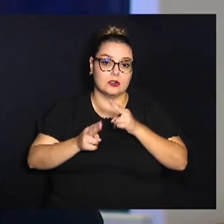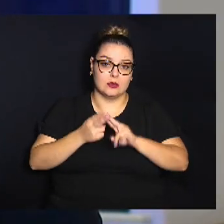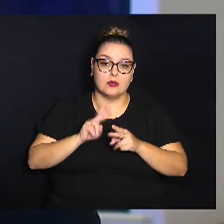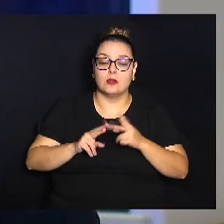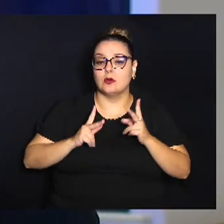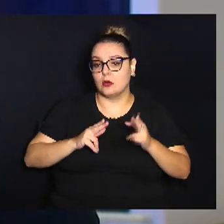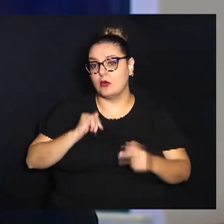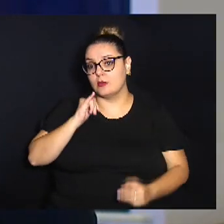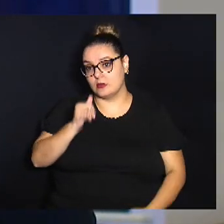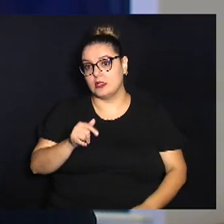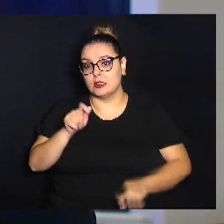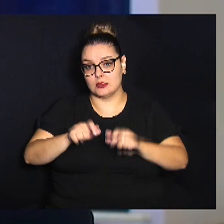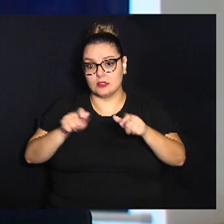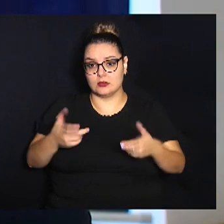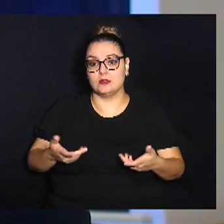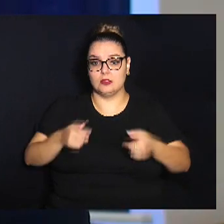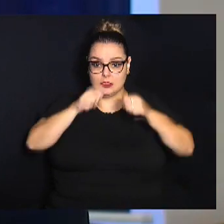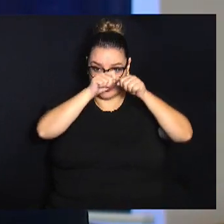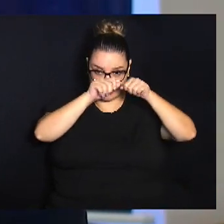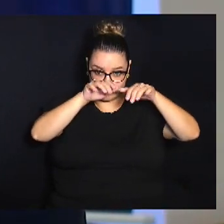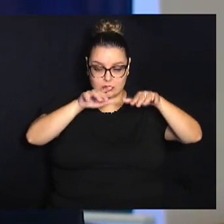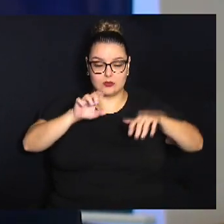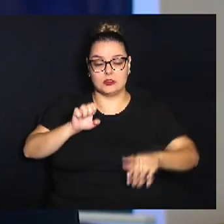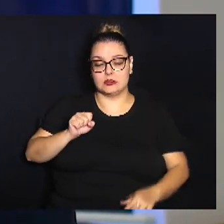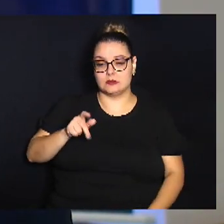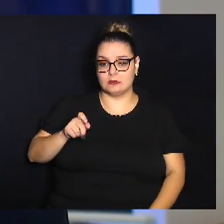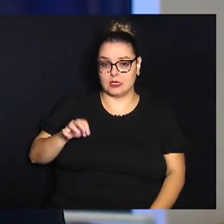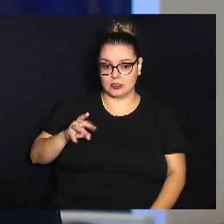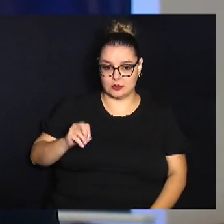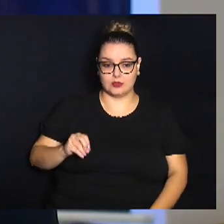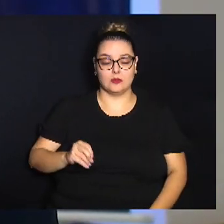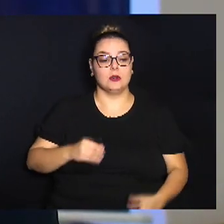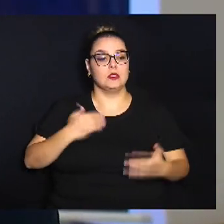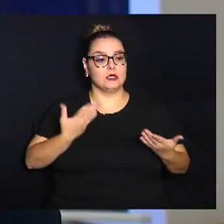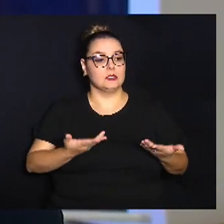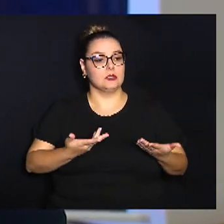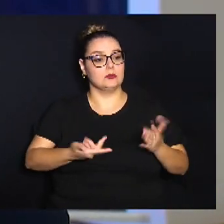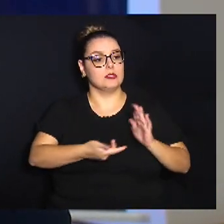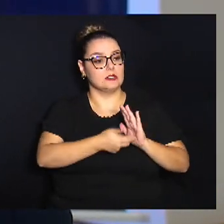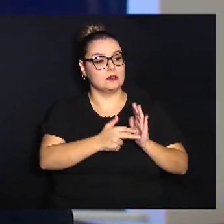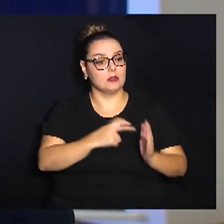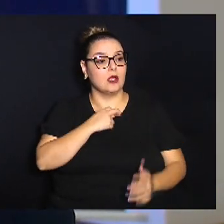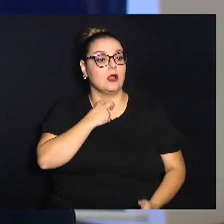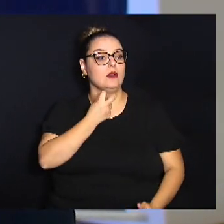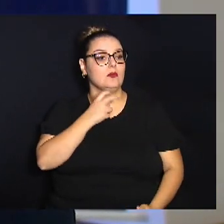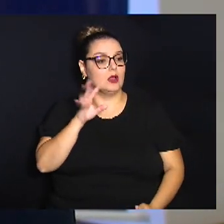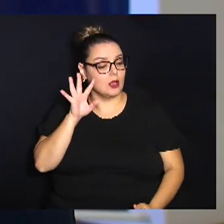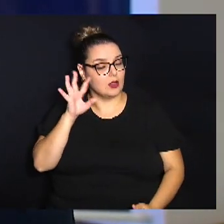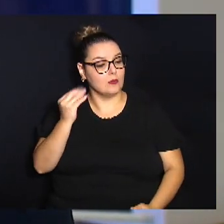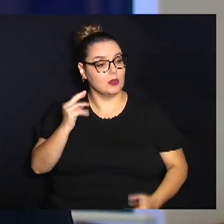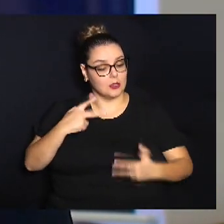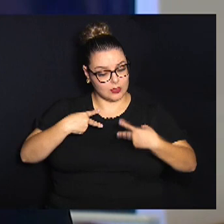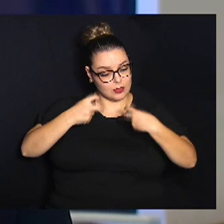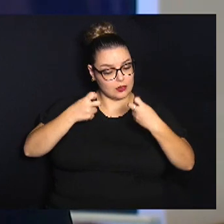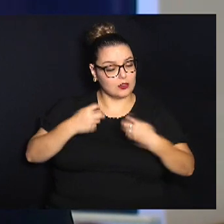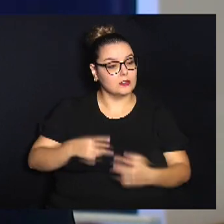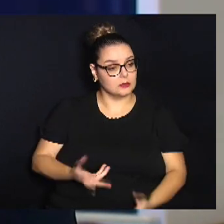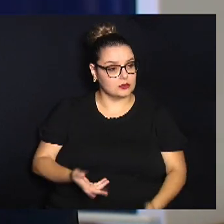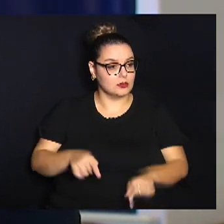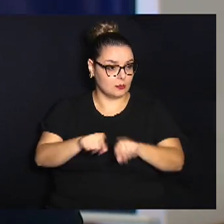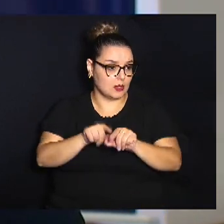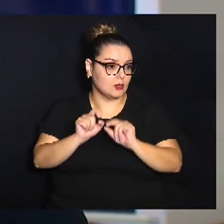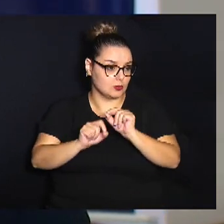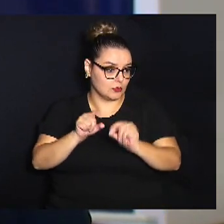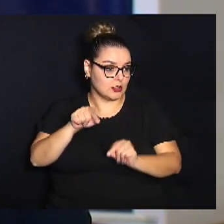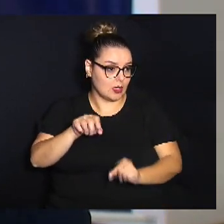chama nessas pessoas do espectro autismo. Então, nesse sentido, ter voz é ter conhecimento e autoconhecimento do que é